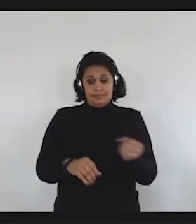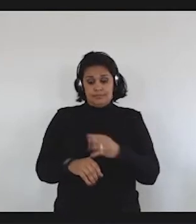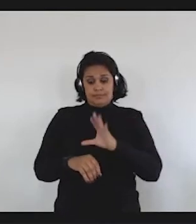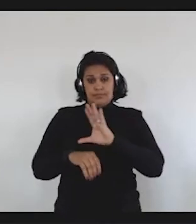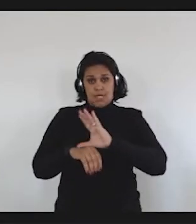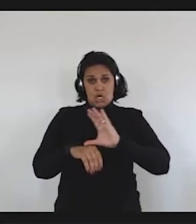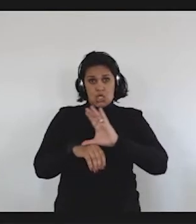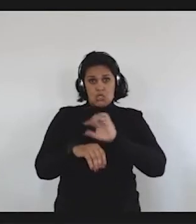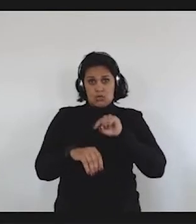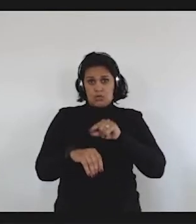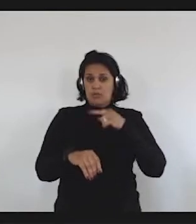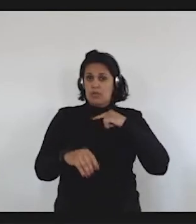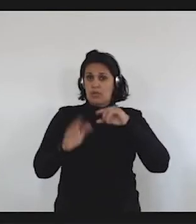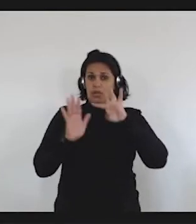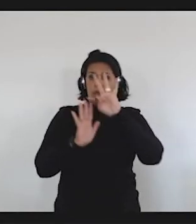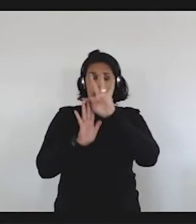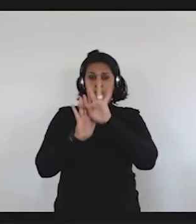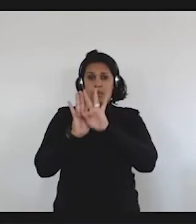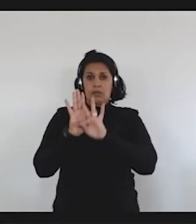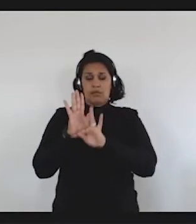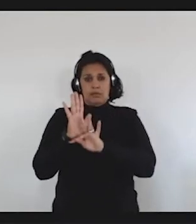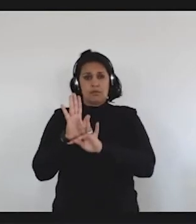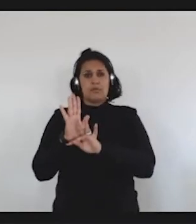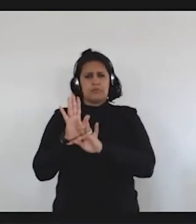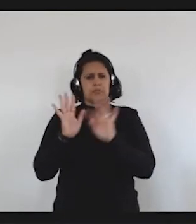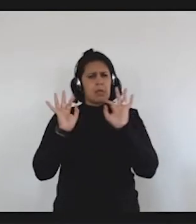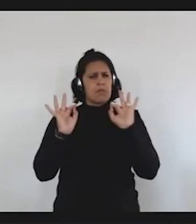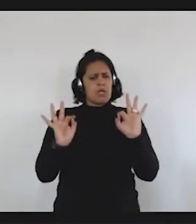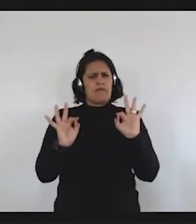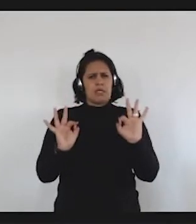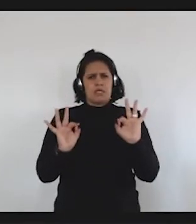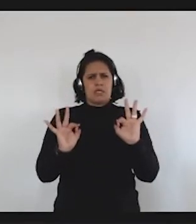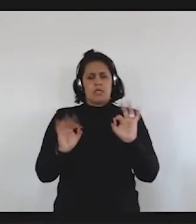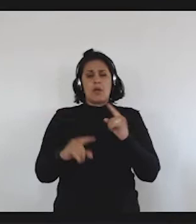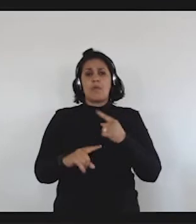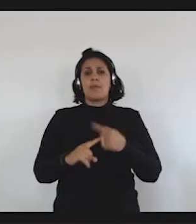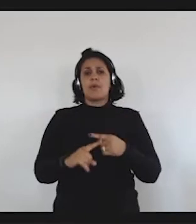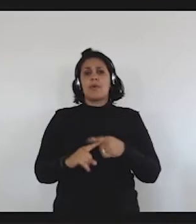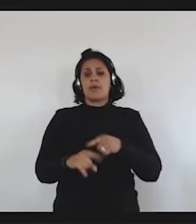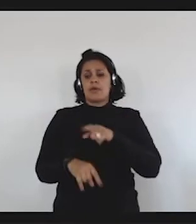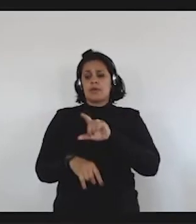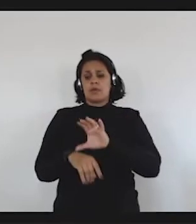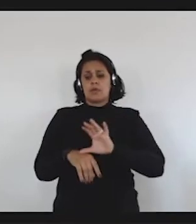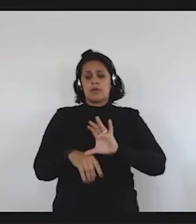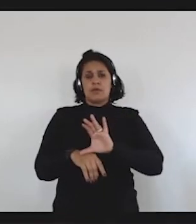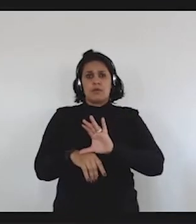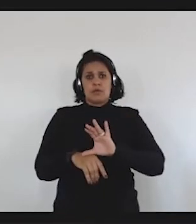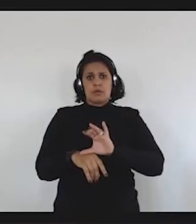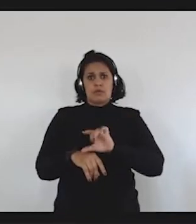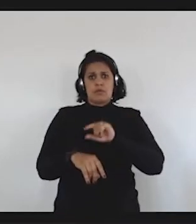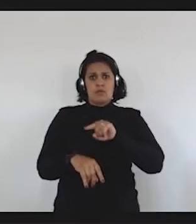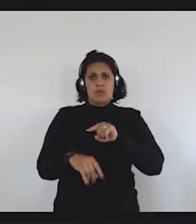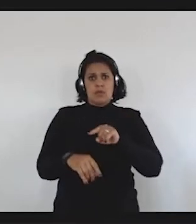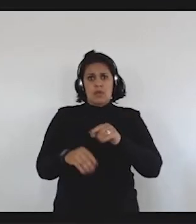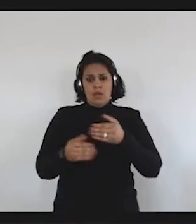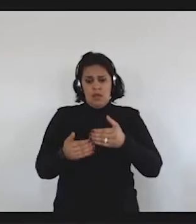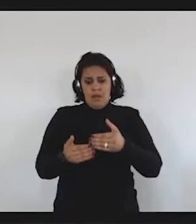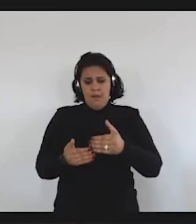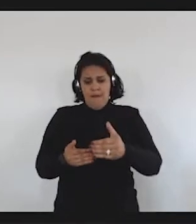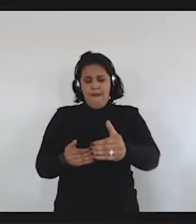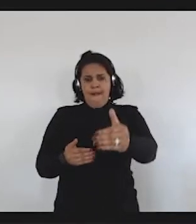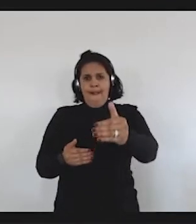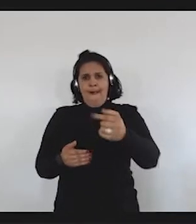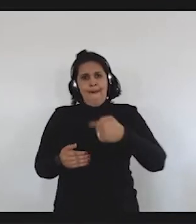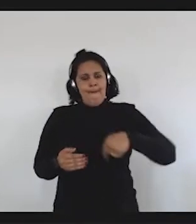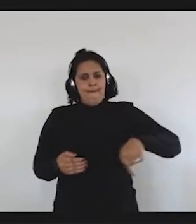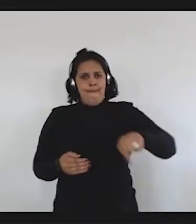é a última, que essa Constituição ela foi forjada a partir das nossas